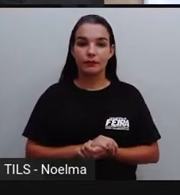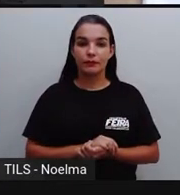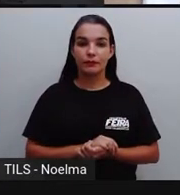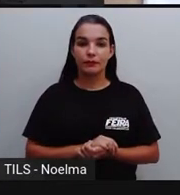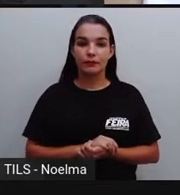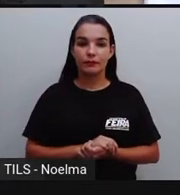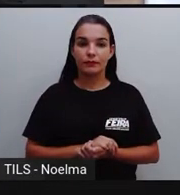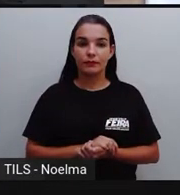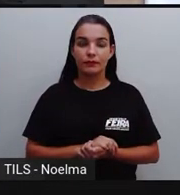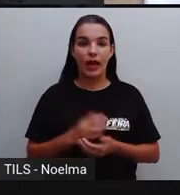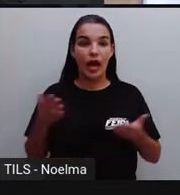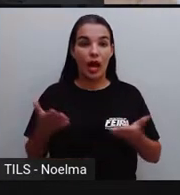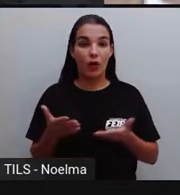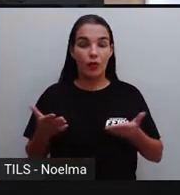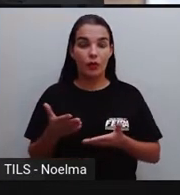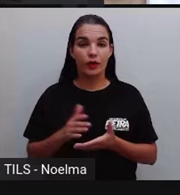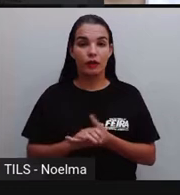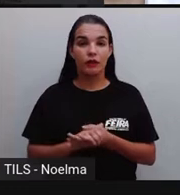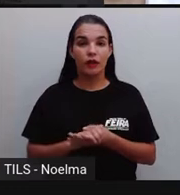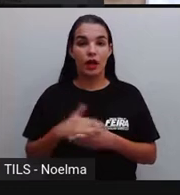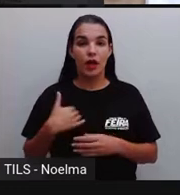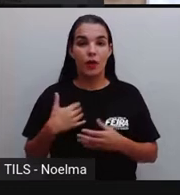Agora, eu quero que vocês